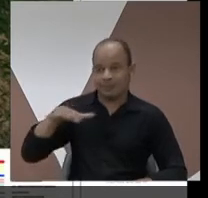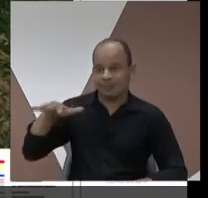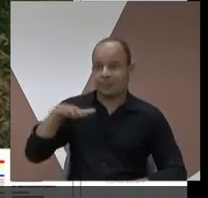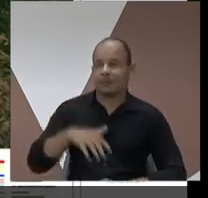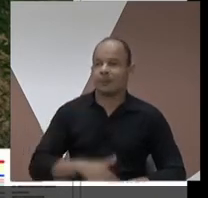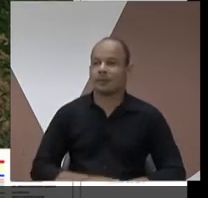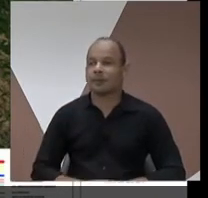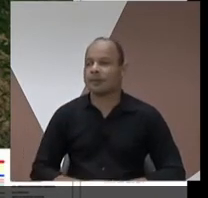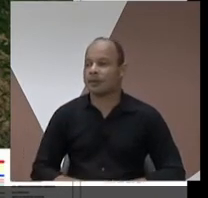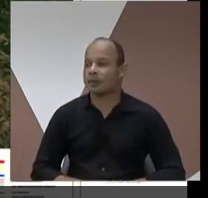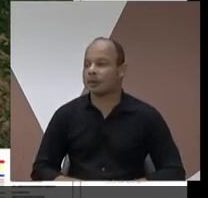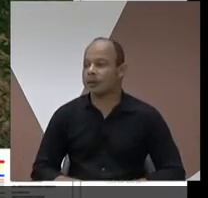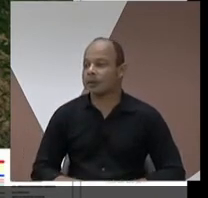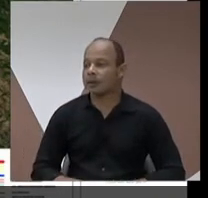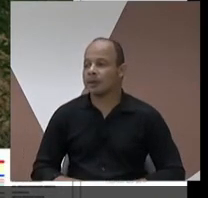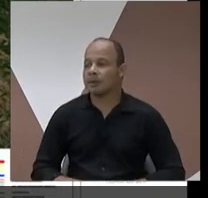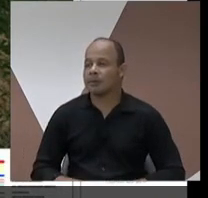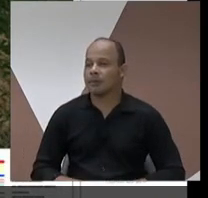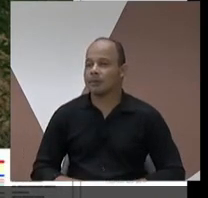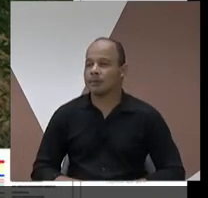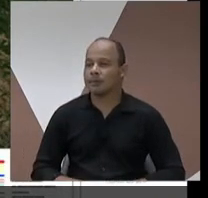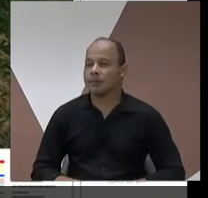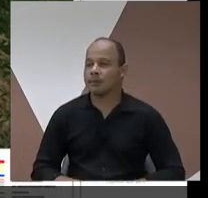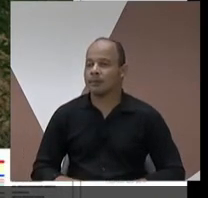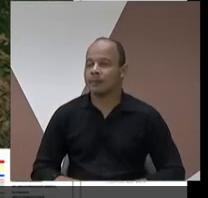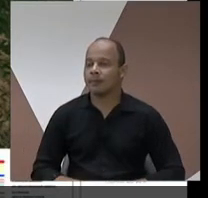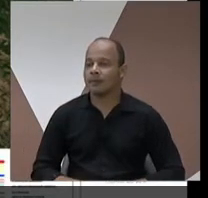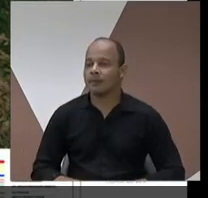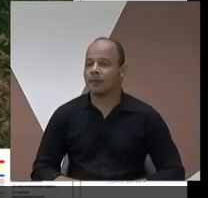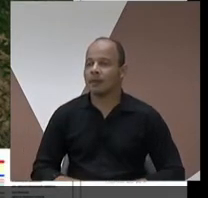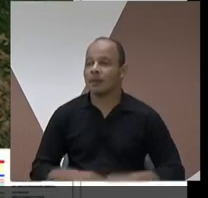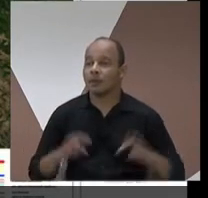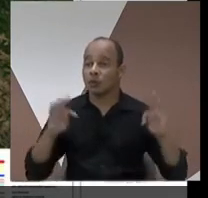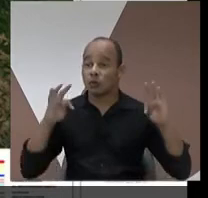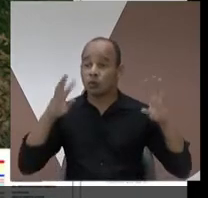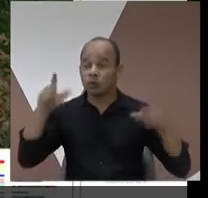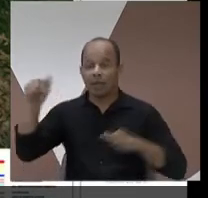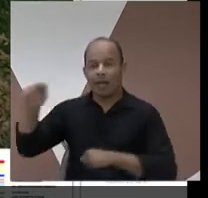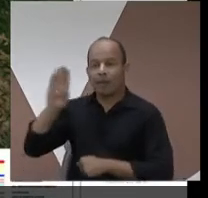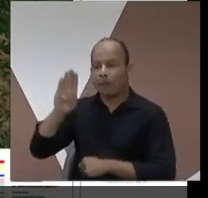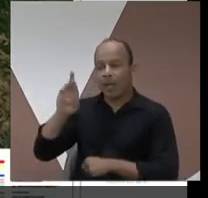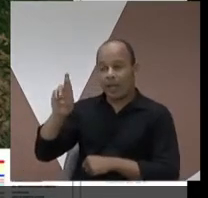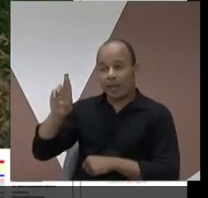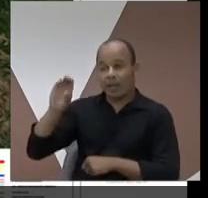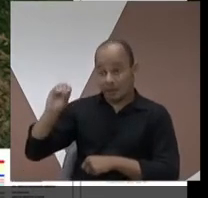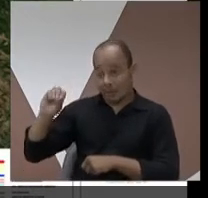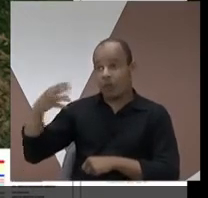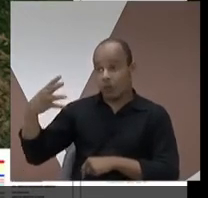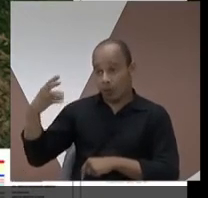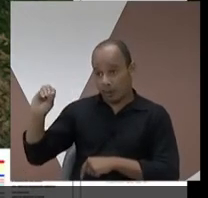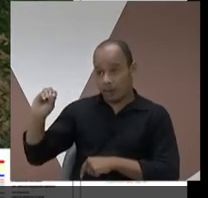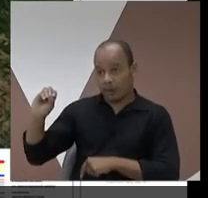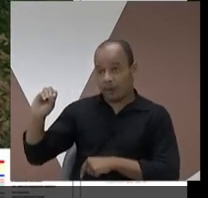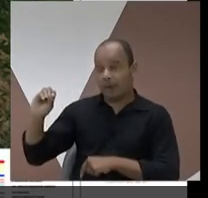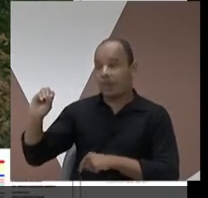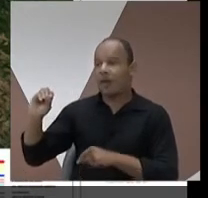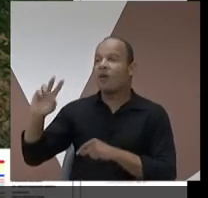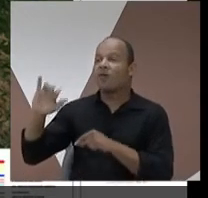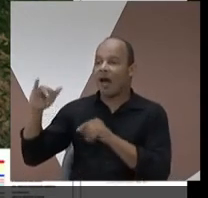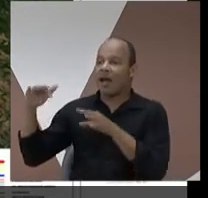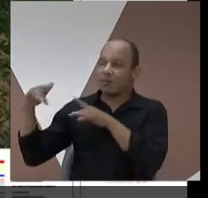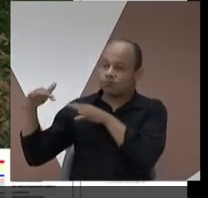isso, todo o trânsito que vem da BR-040 vai continuar dentro da